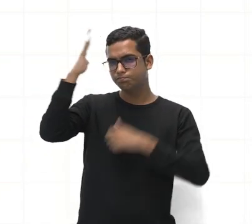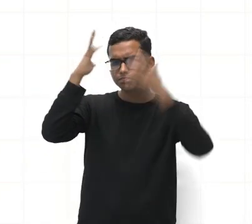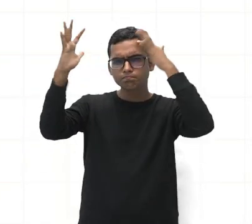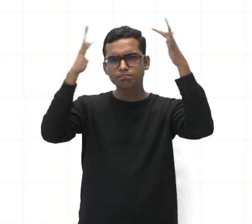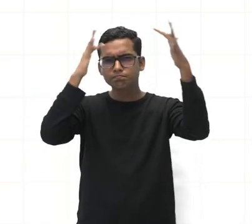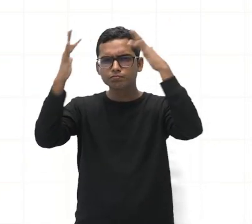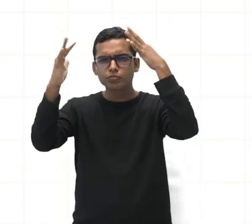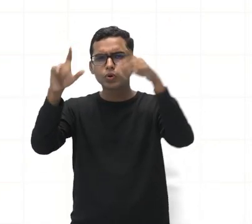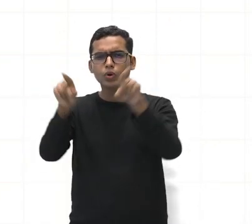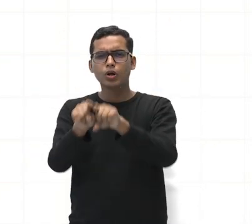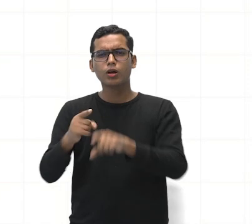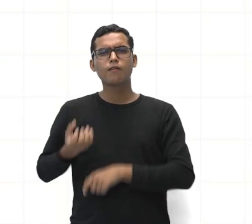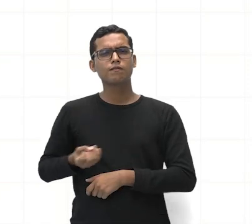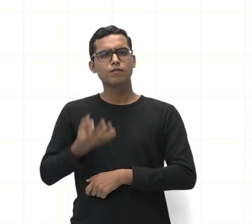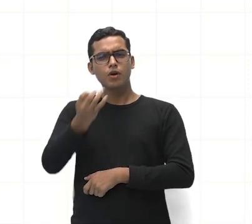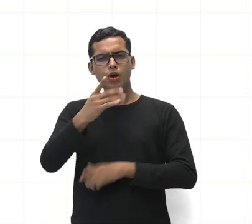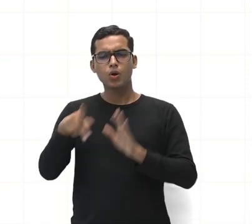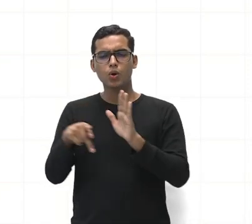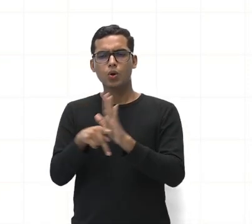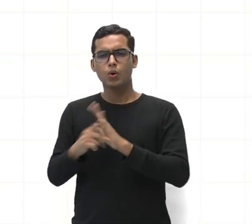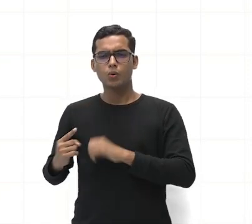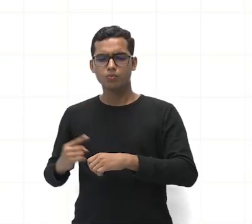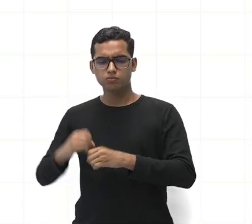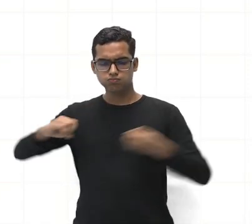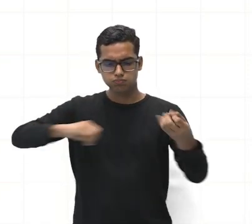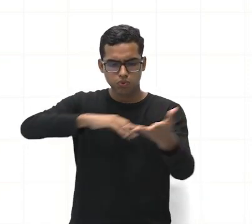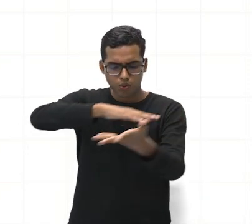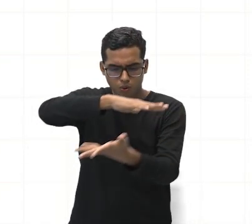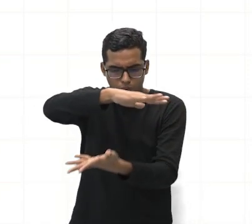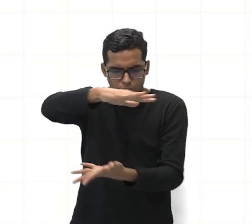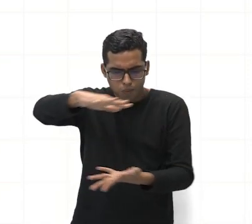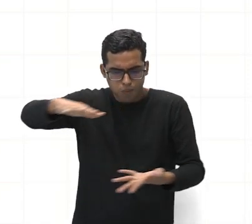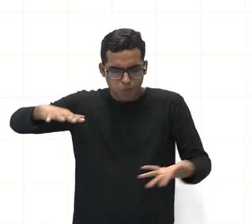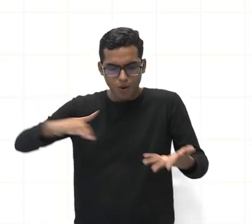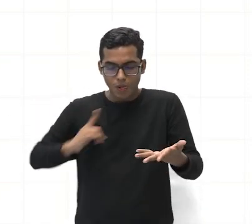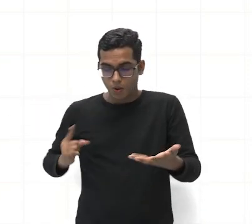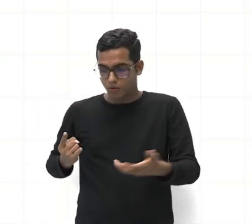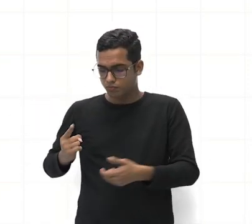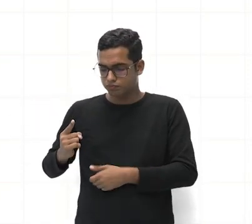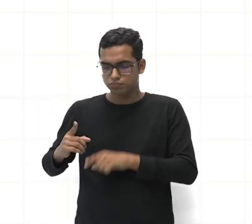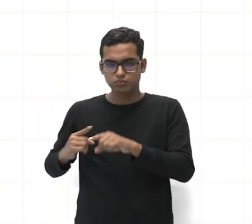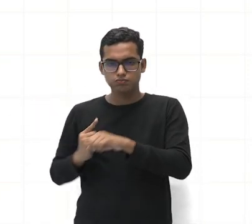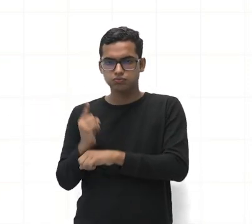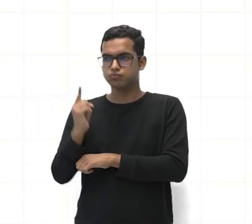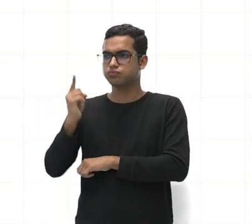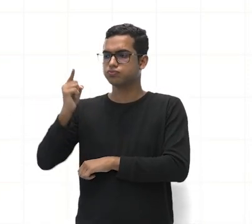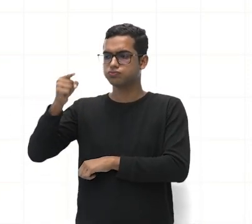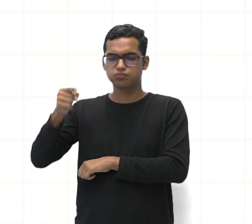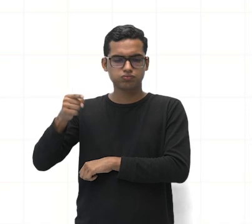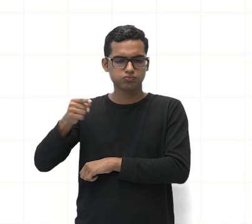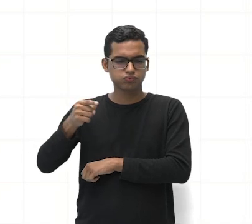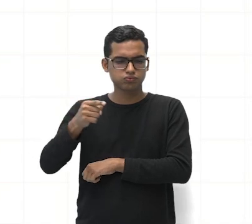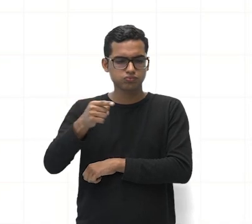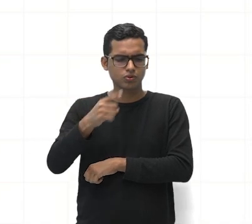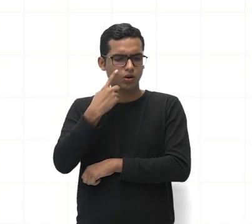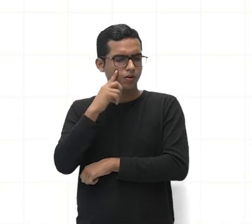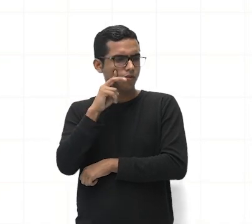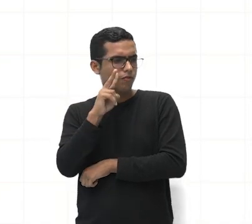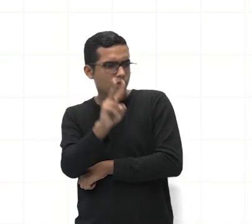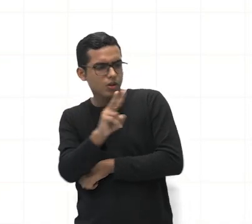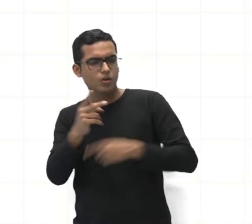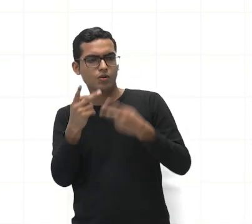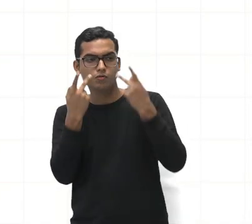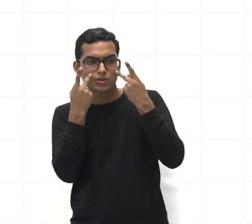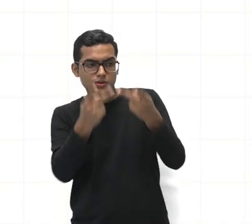espacial explorando planetas distantes. Para registrar as distâncias percorridas com precisão, você